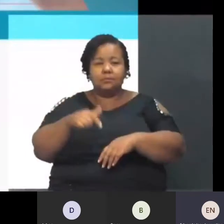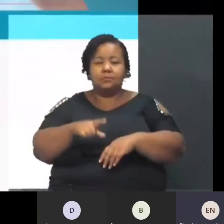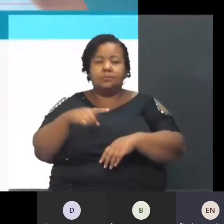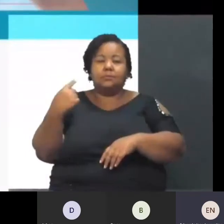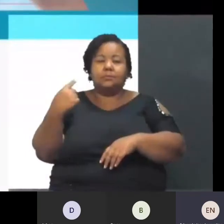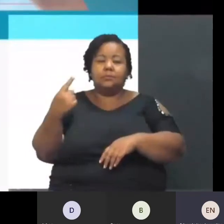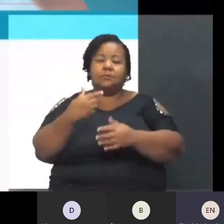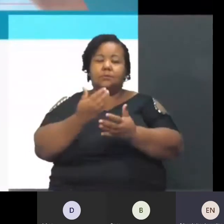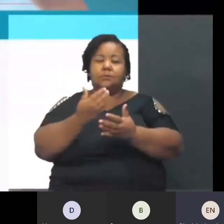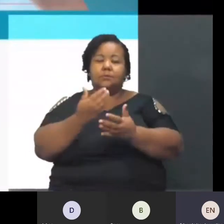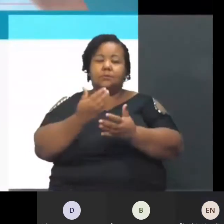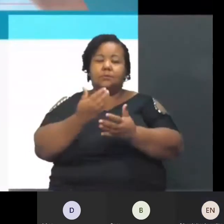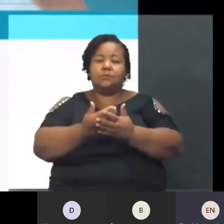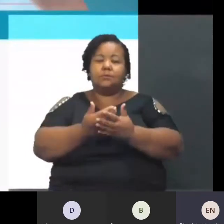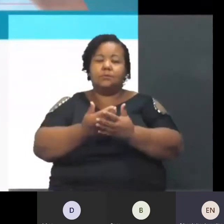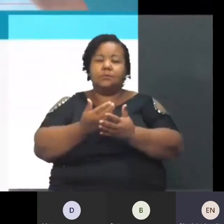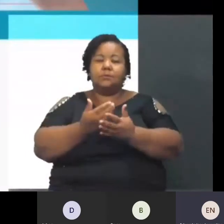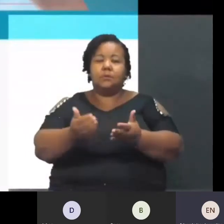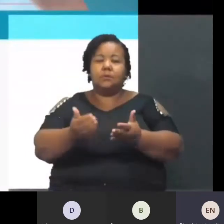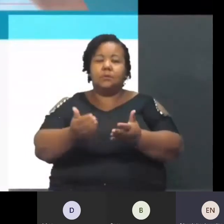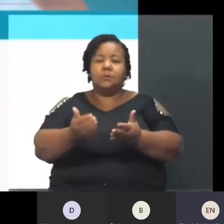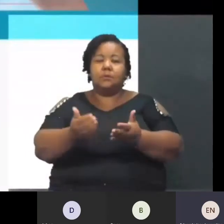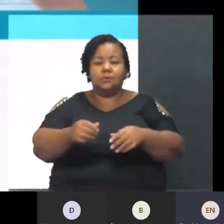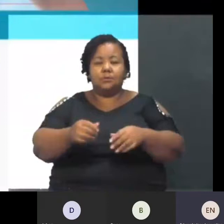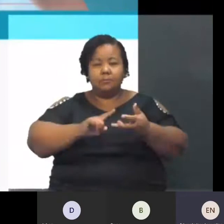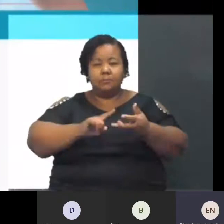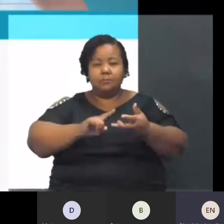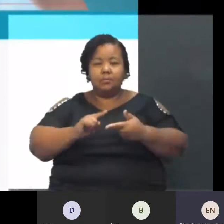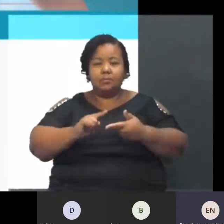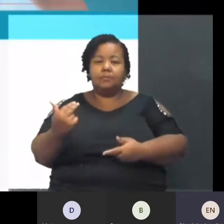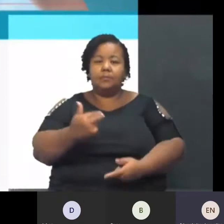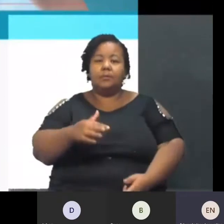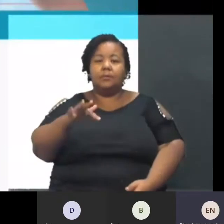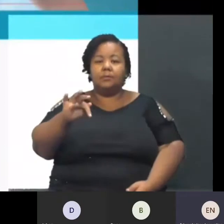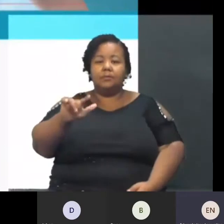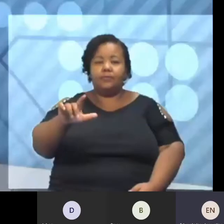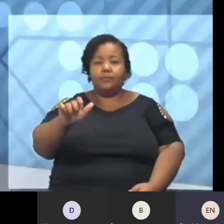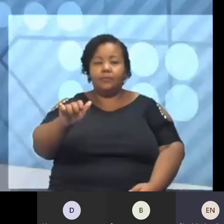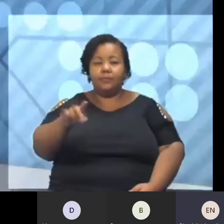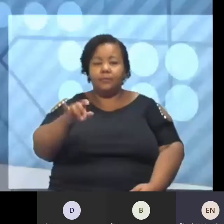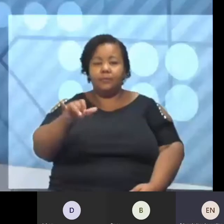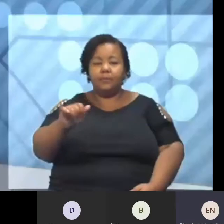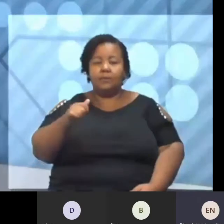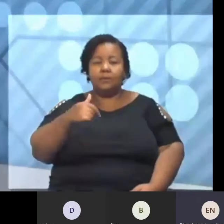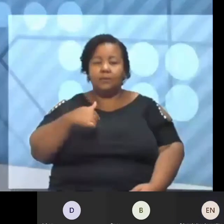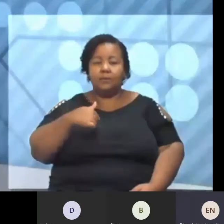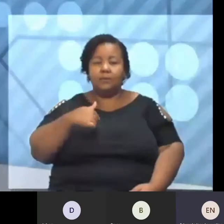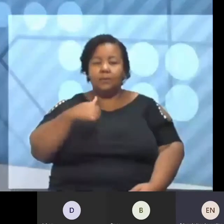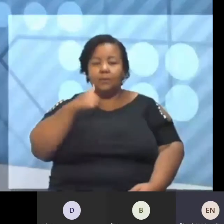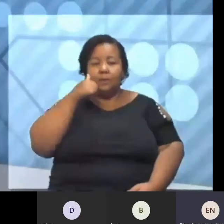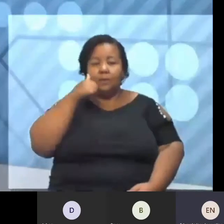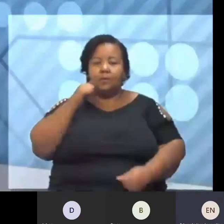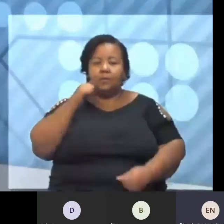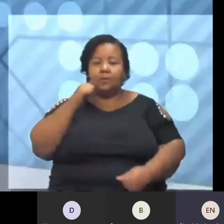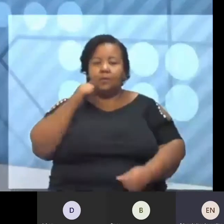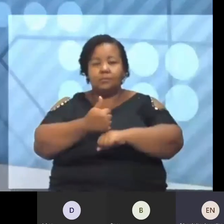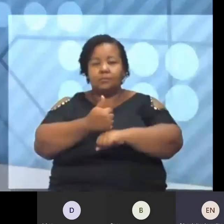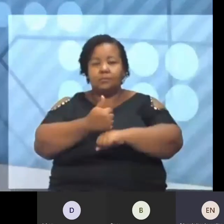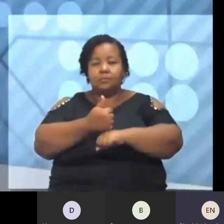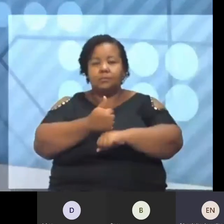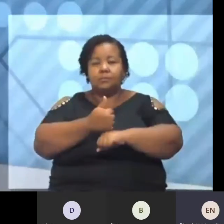Tegumentar, Locomotor e Reprodutor. Eu sou a professora Flávia Soares Lassi, sou farmacêutica, e vamos trabalhar então